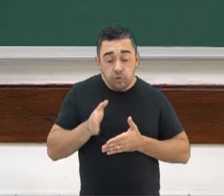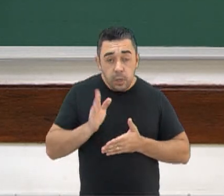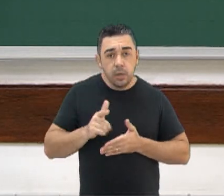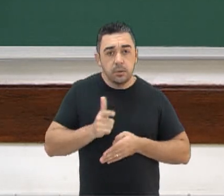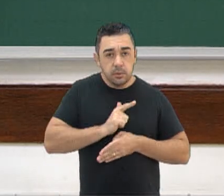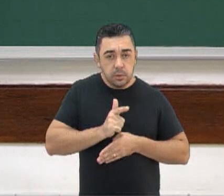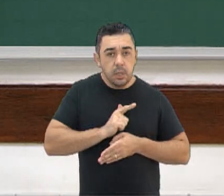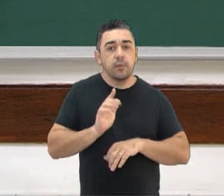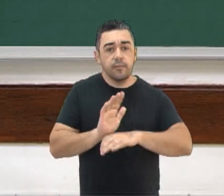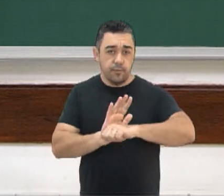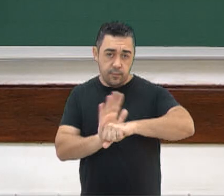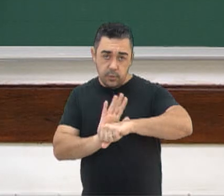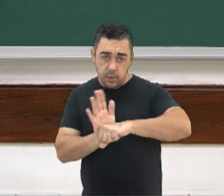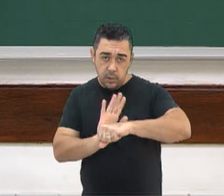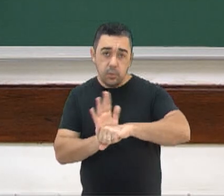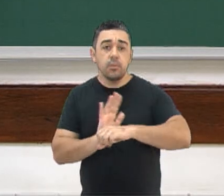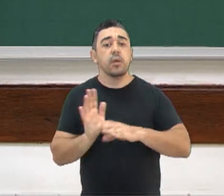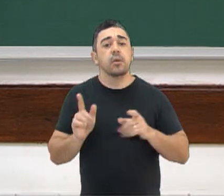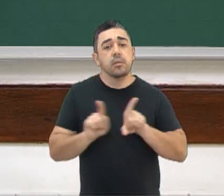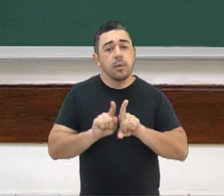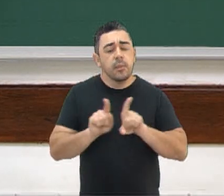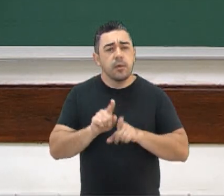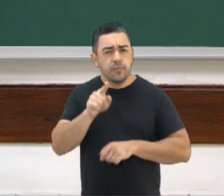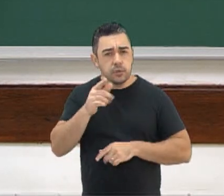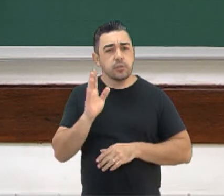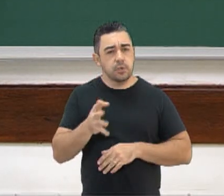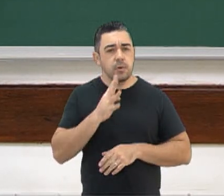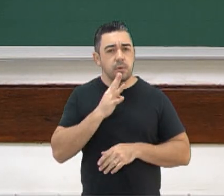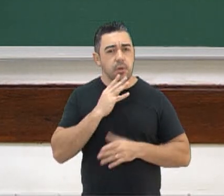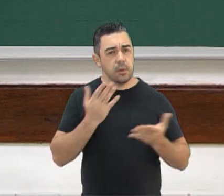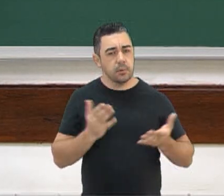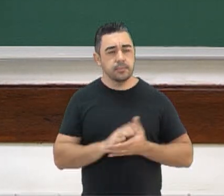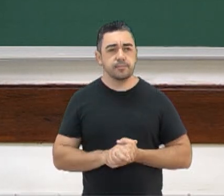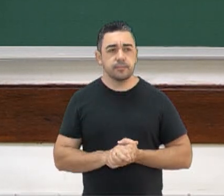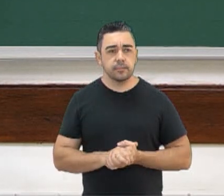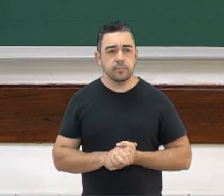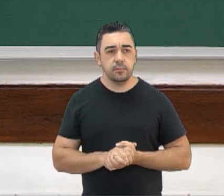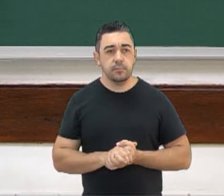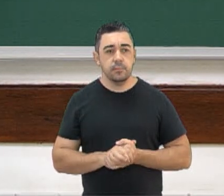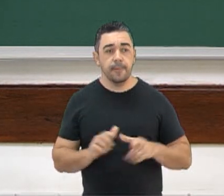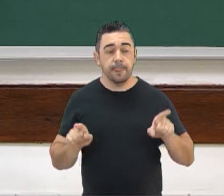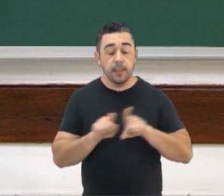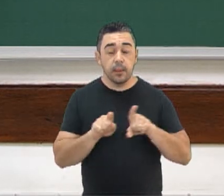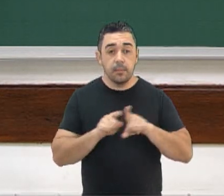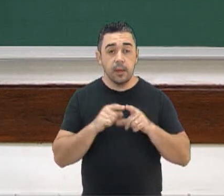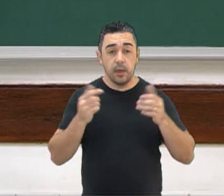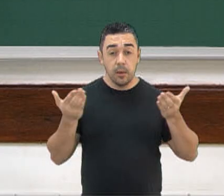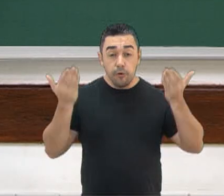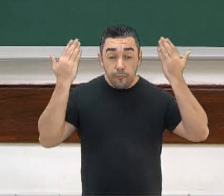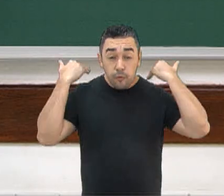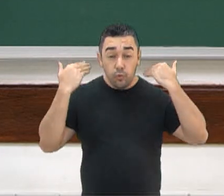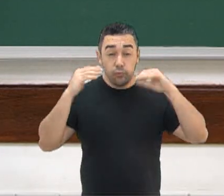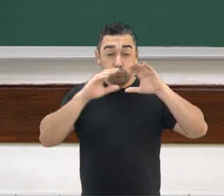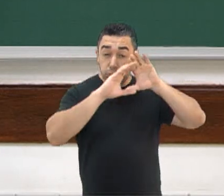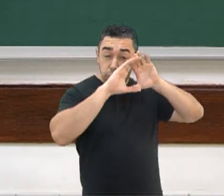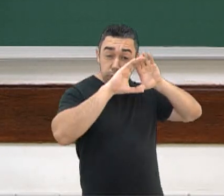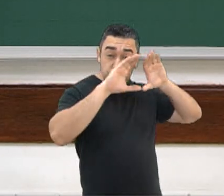representada, né, em filmes, então é algo que você conhece. E nós temos aqui o